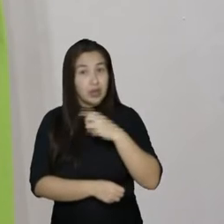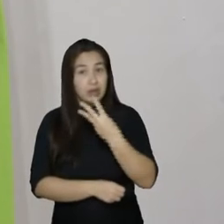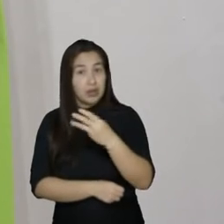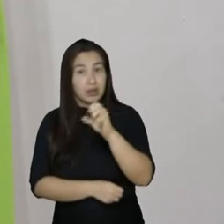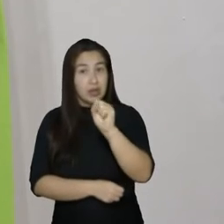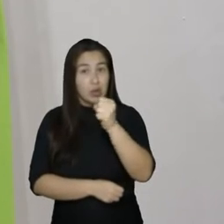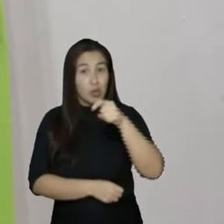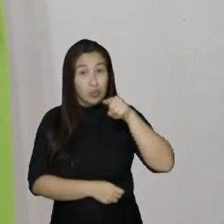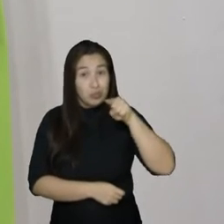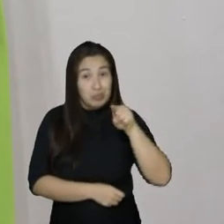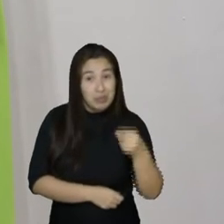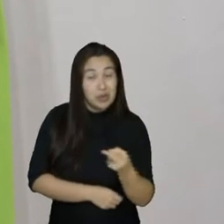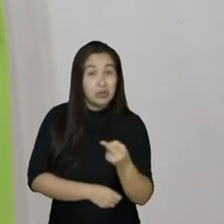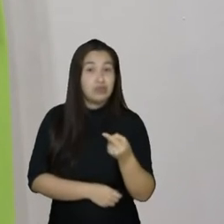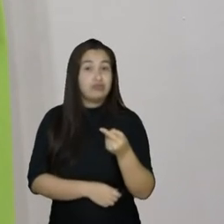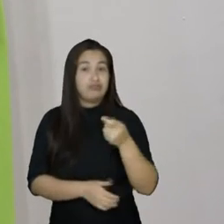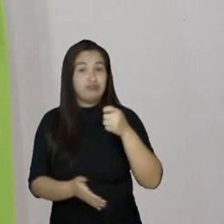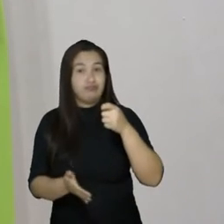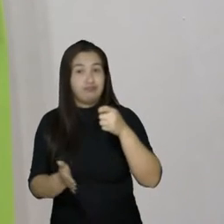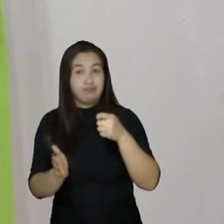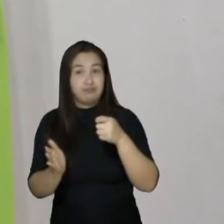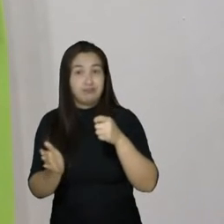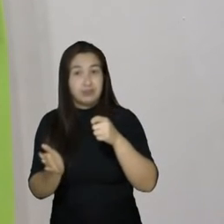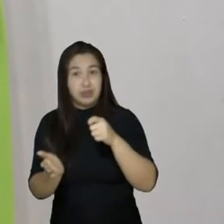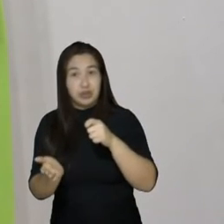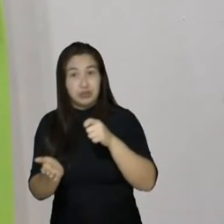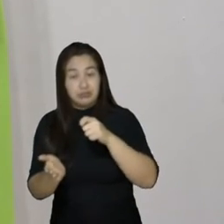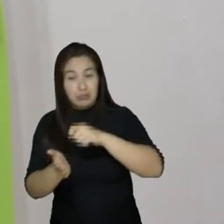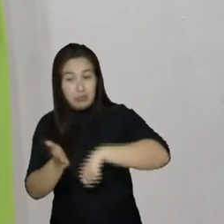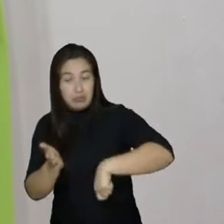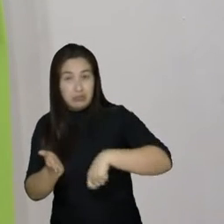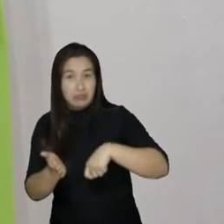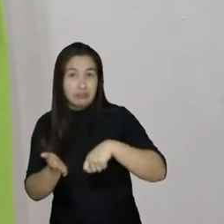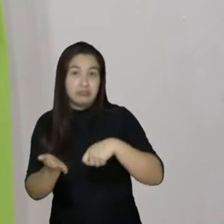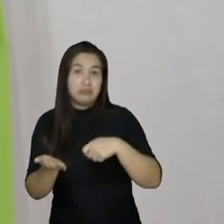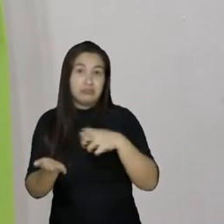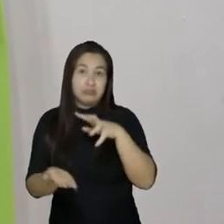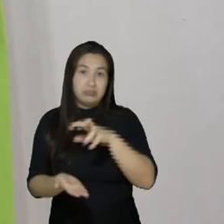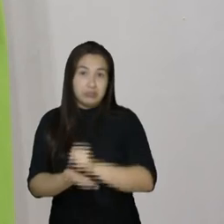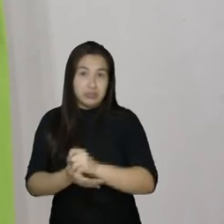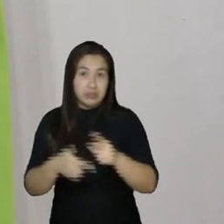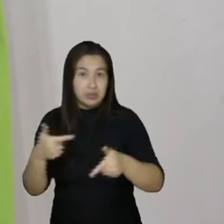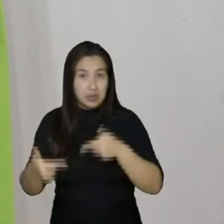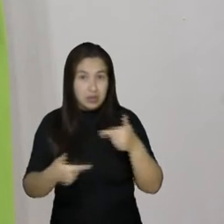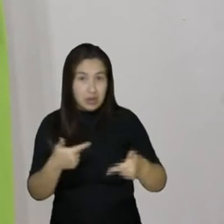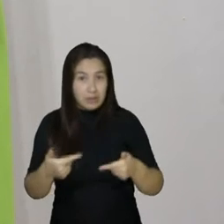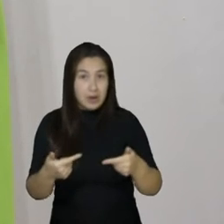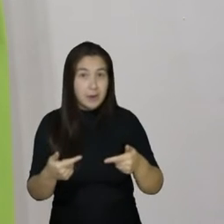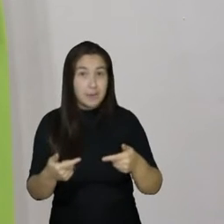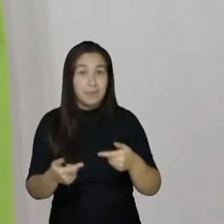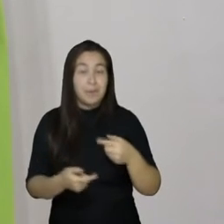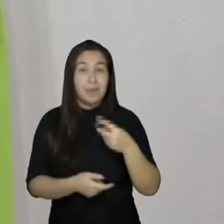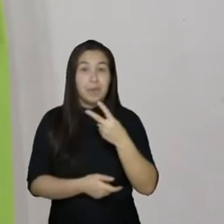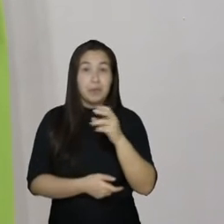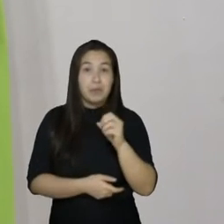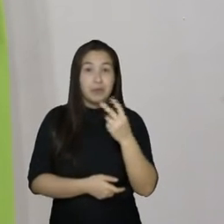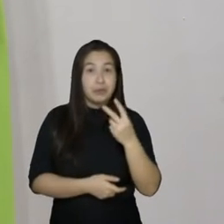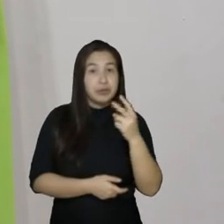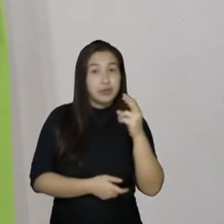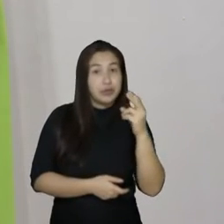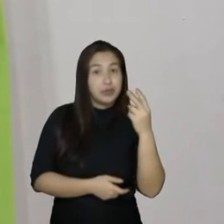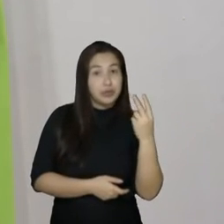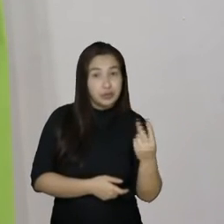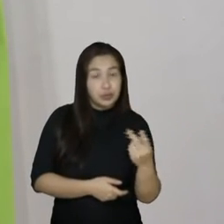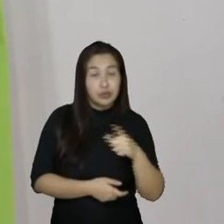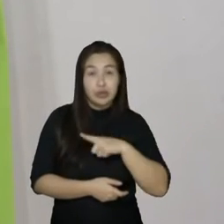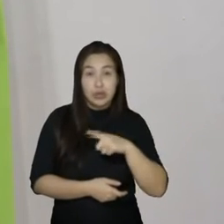carteiras assinadas. 2022, 42 milhões, mesmo com pandemia e guerra. 42 milhões de